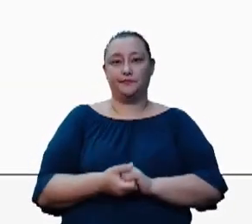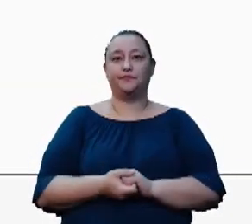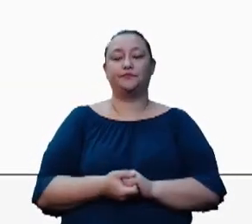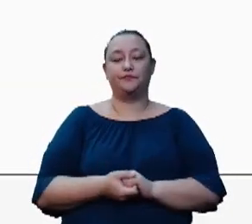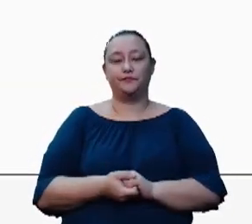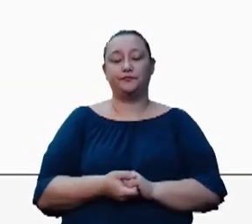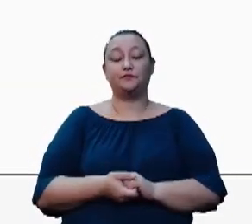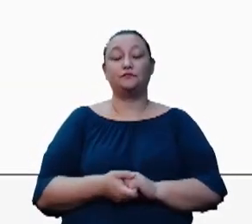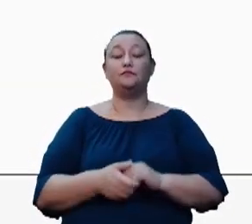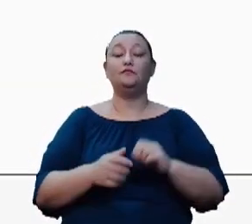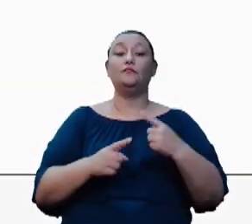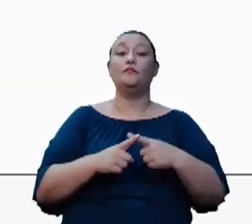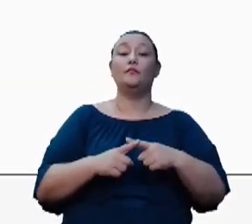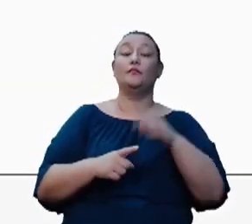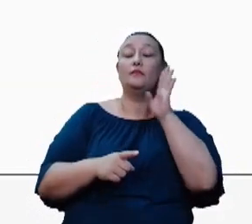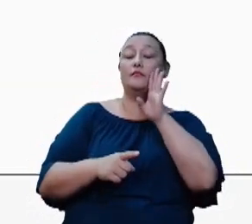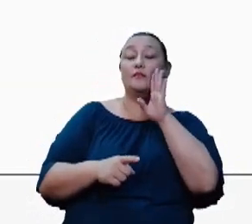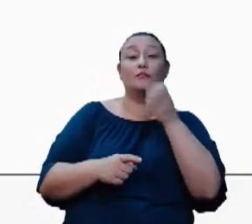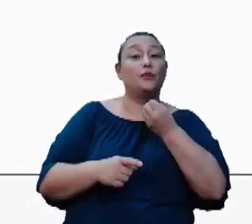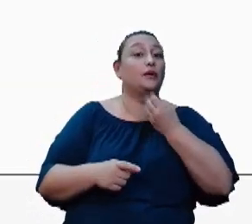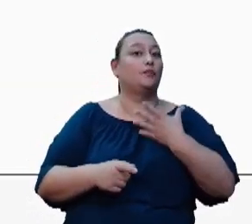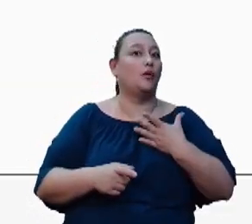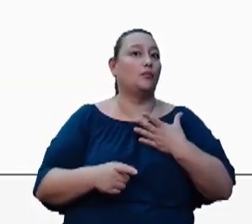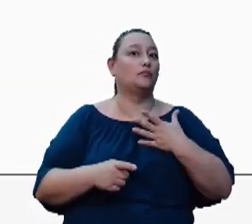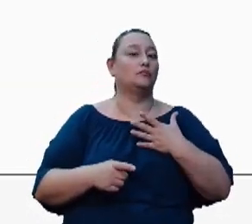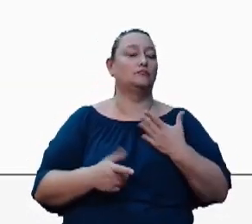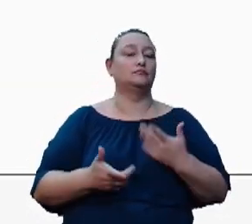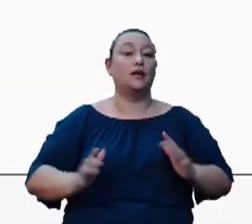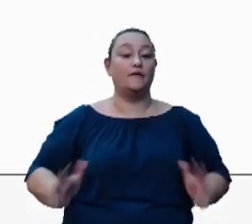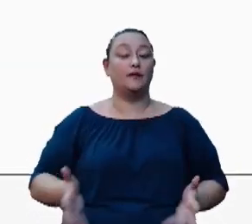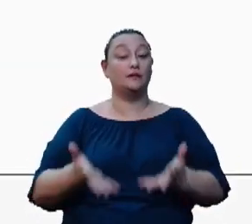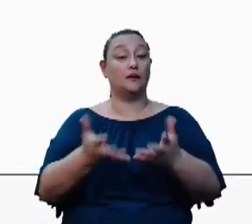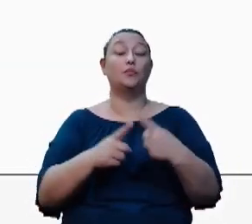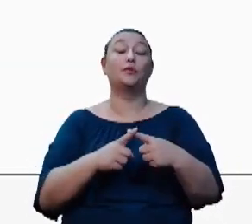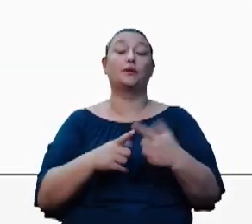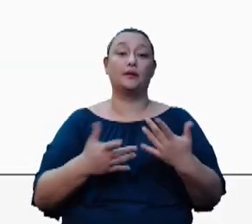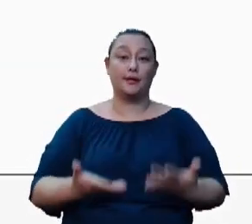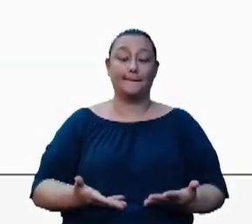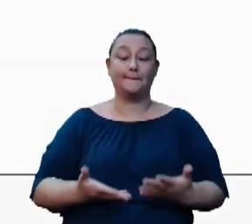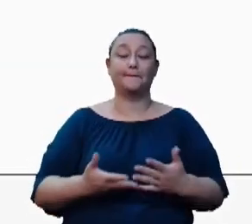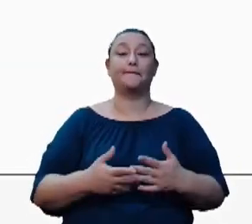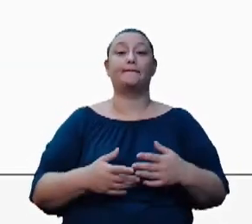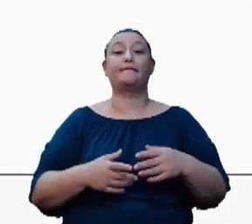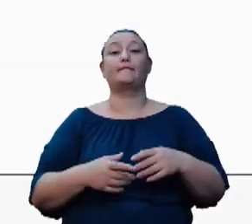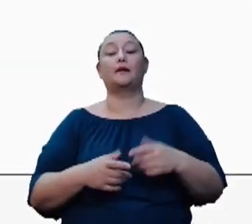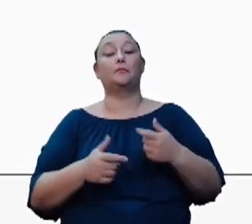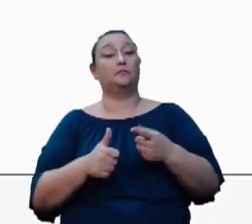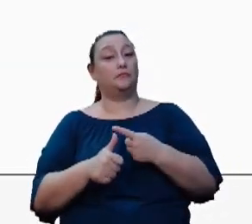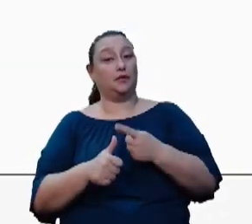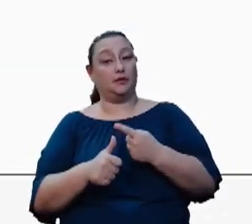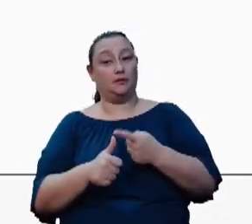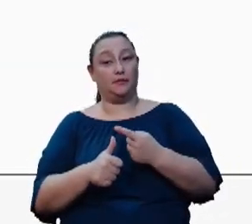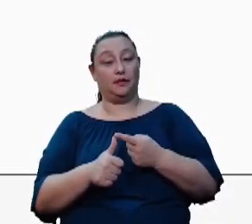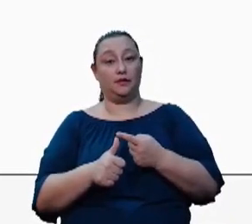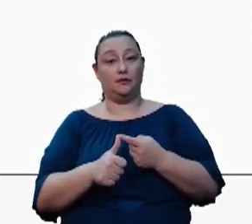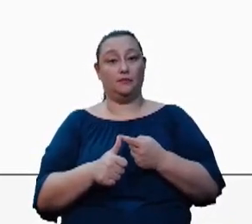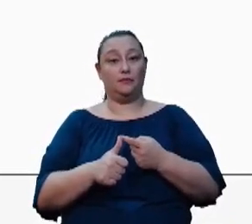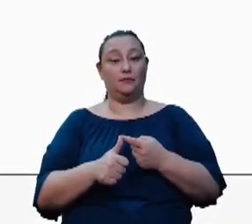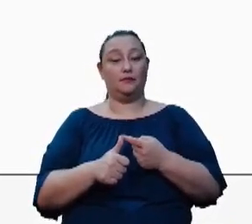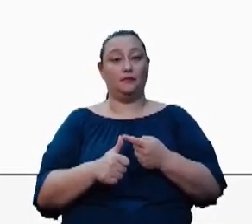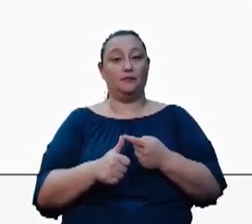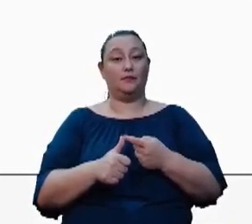As vantagens e desvantagens da aplicação de uma bomba intratecal de baclofeno seria, primeiro, que a